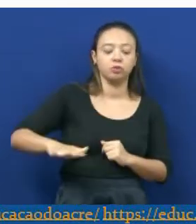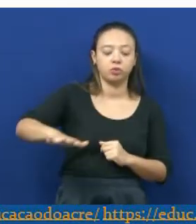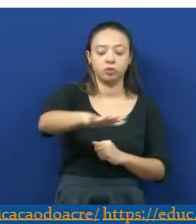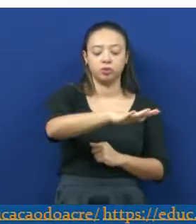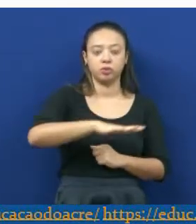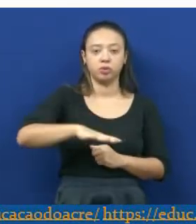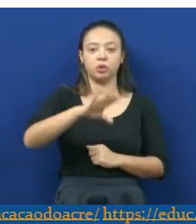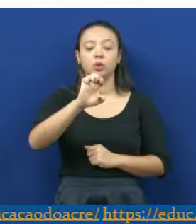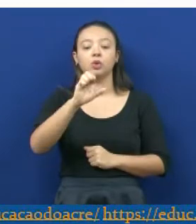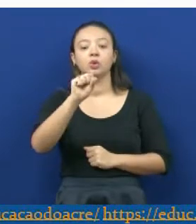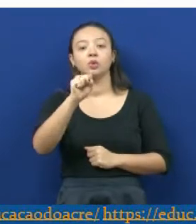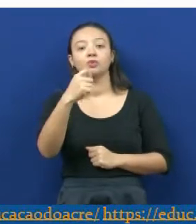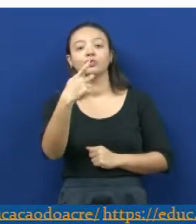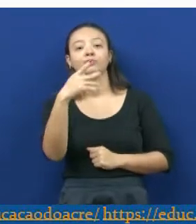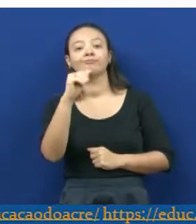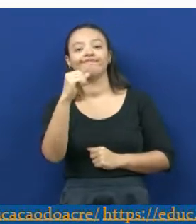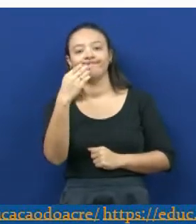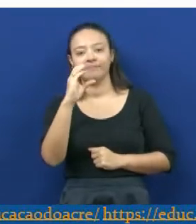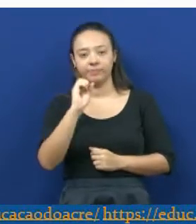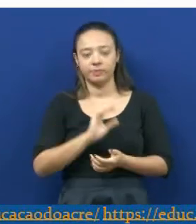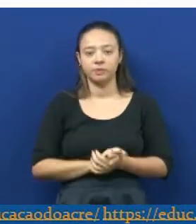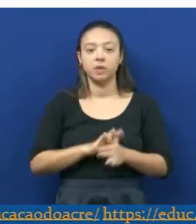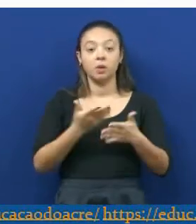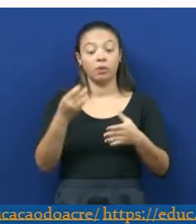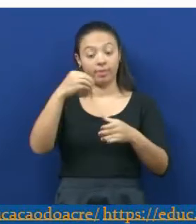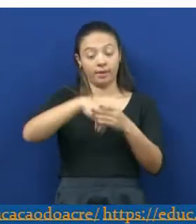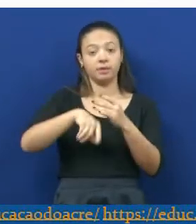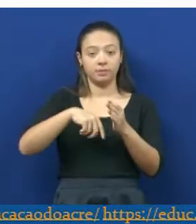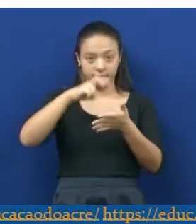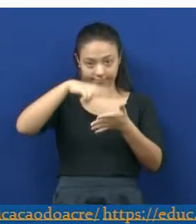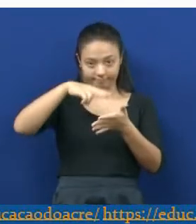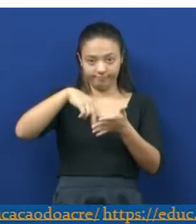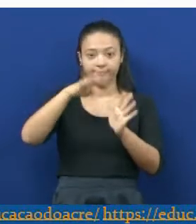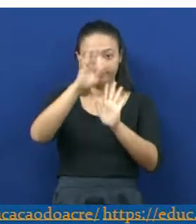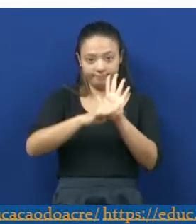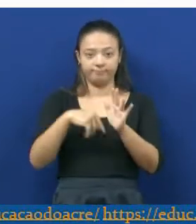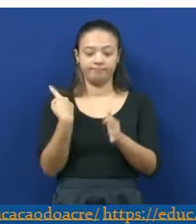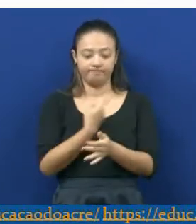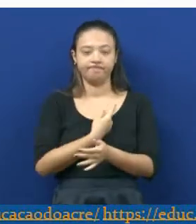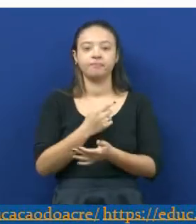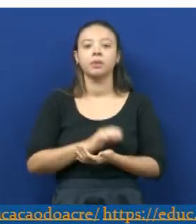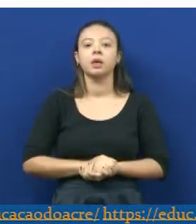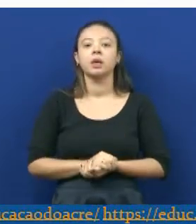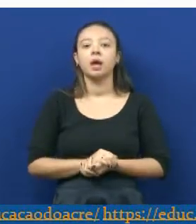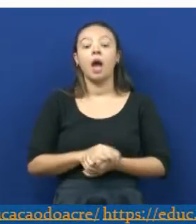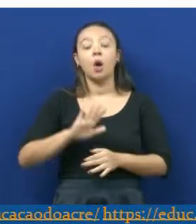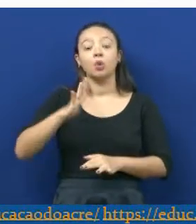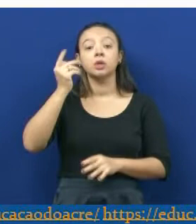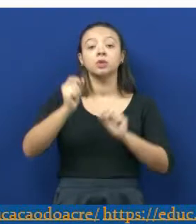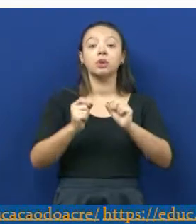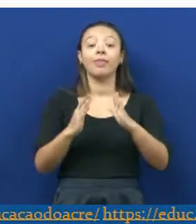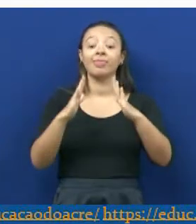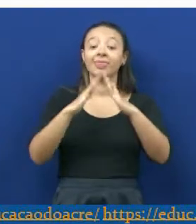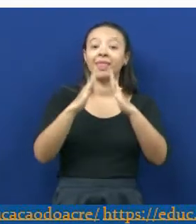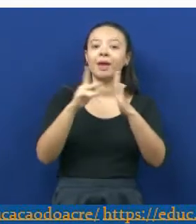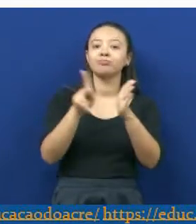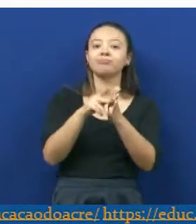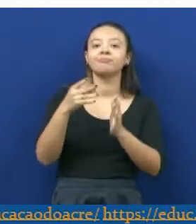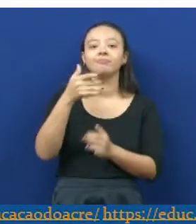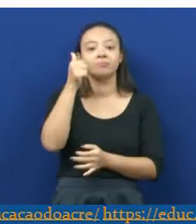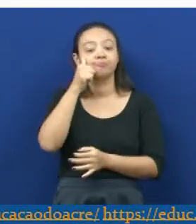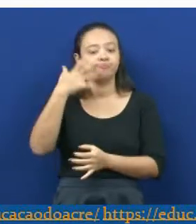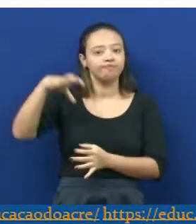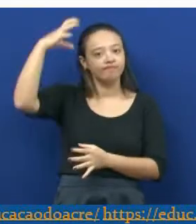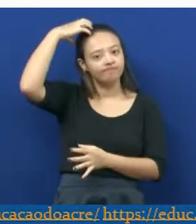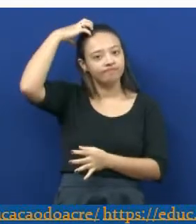desenrola. No caso desse texto que nós analisamos, se desenrola na casa da baronesa, e ele ainda cita em específico